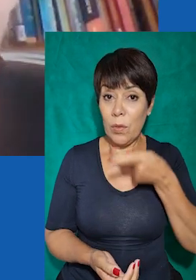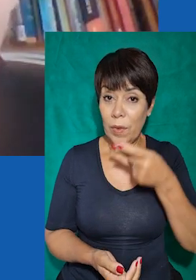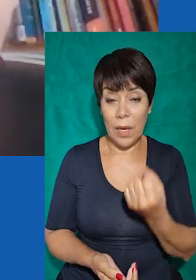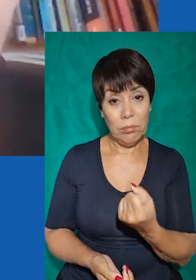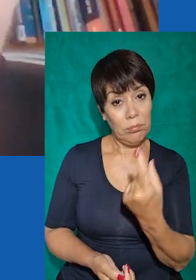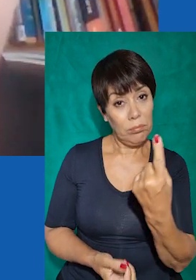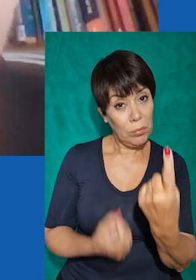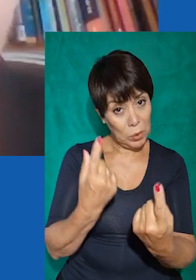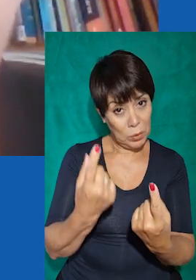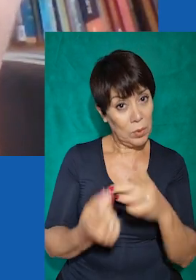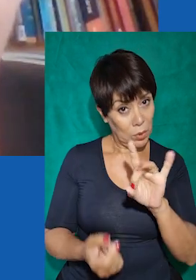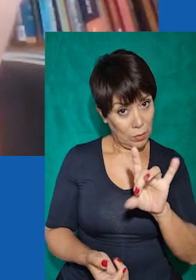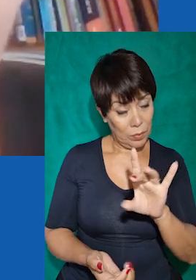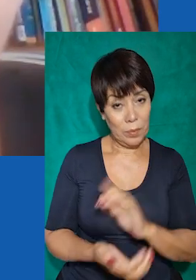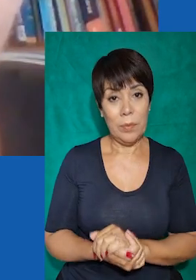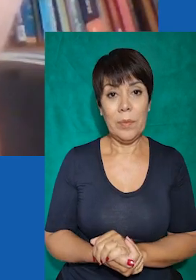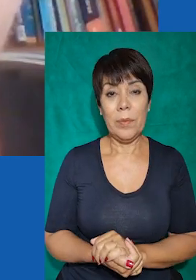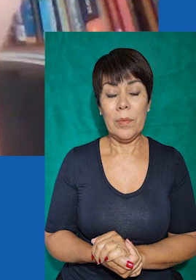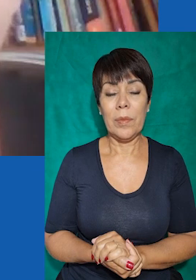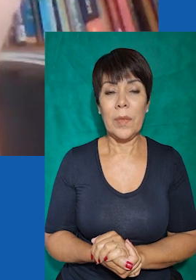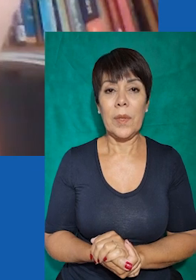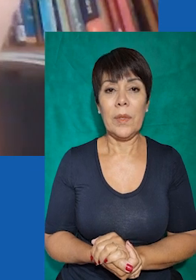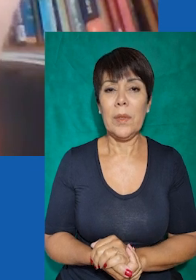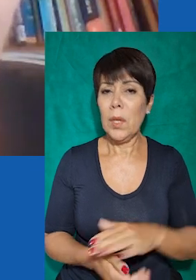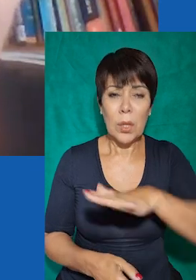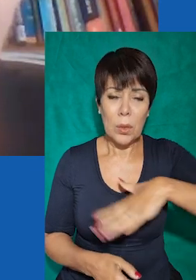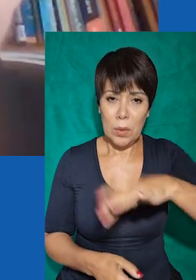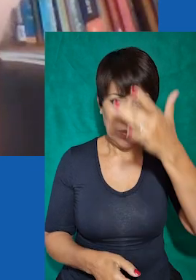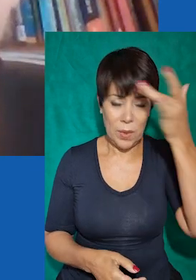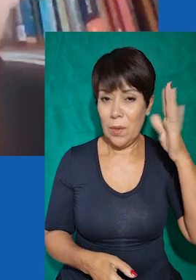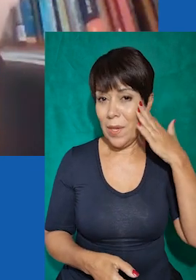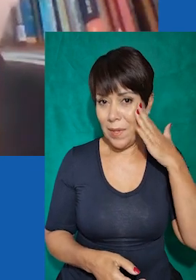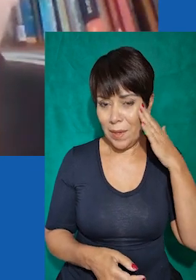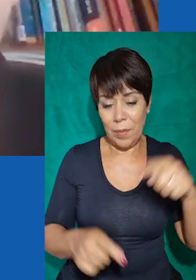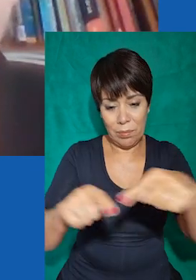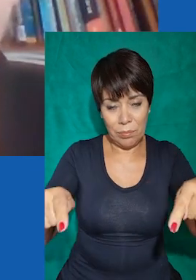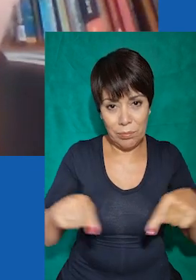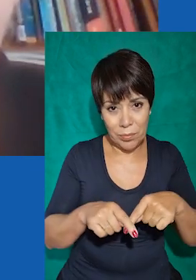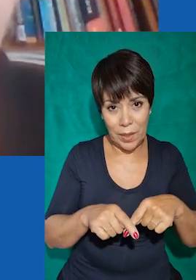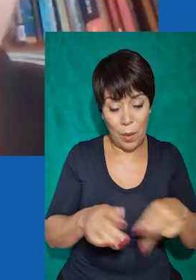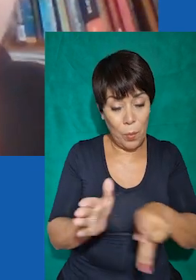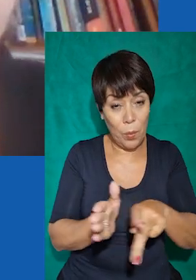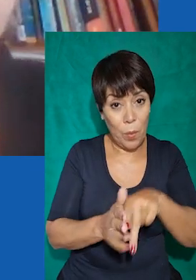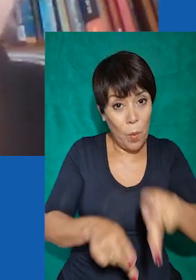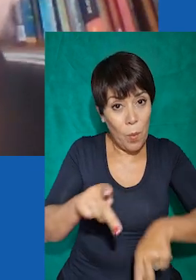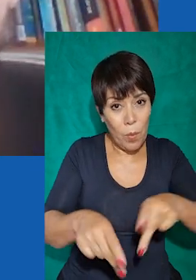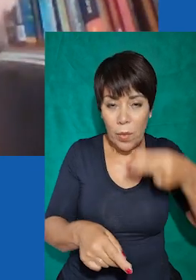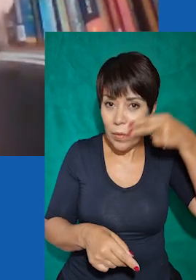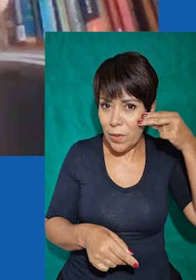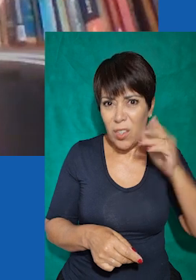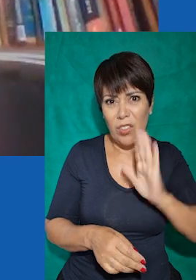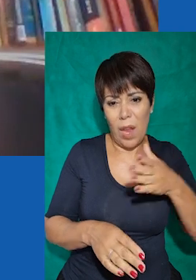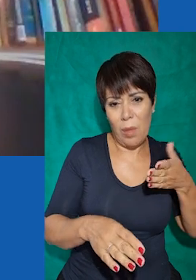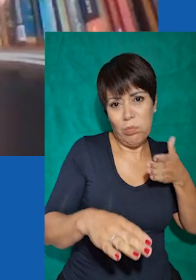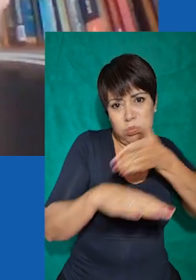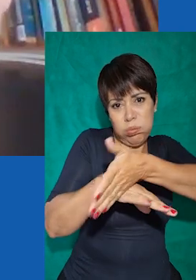algumas. Bom, é sabido, né, que as terras indígenas estão sendo invadidas num ritmo